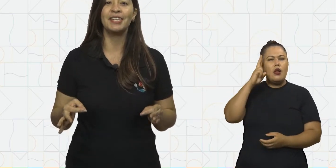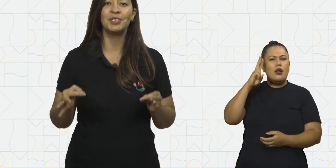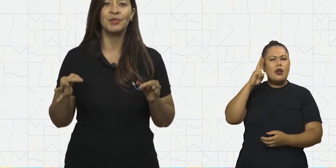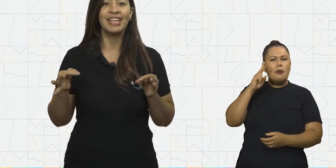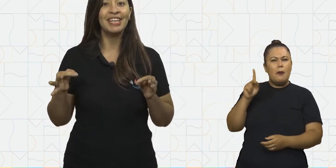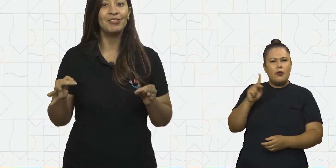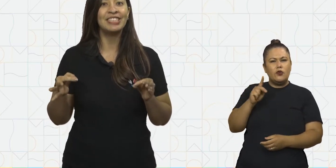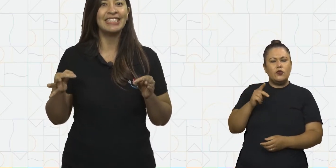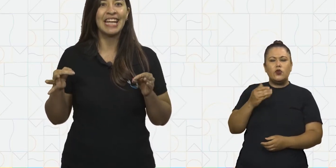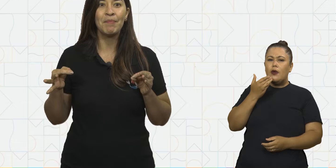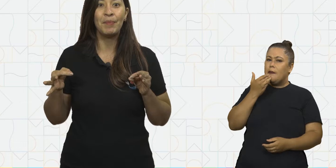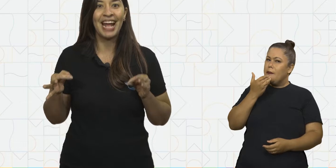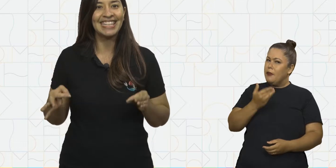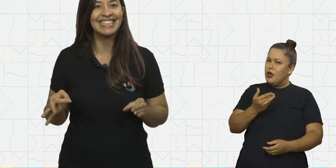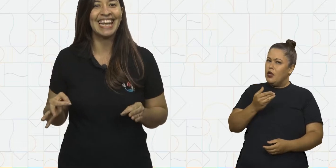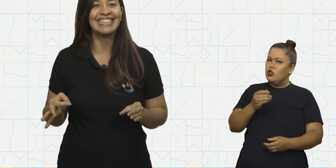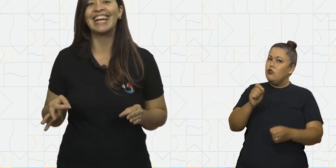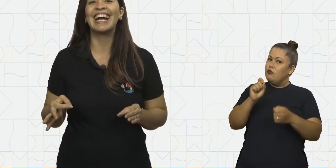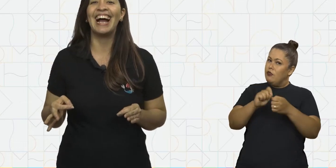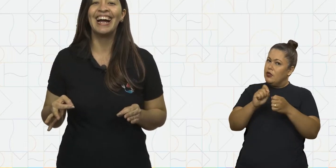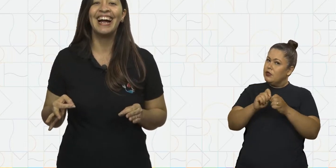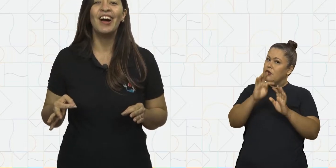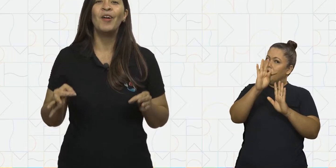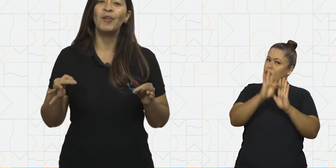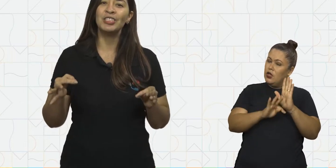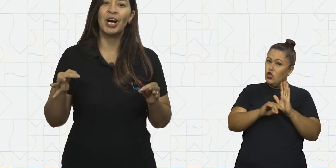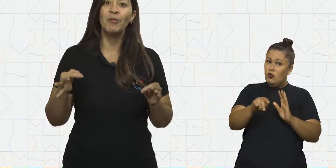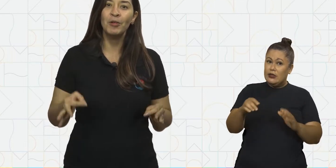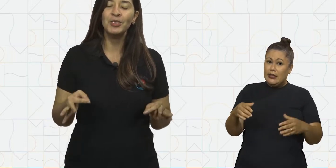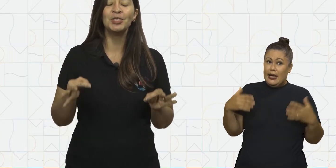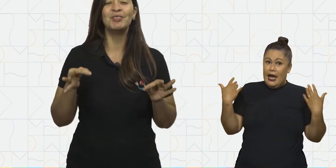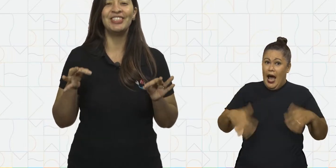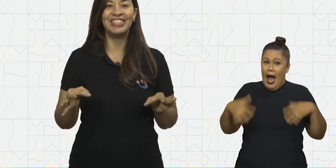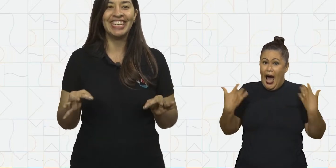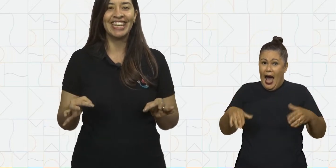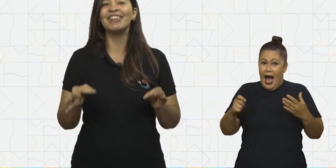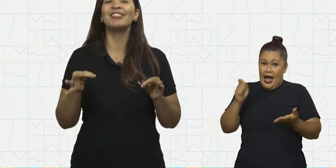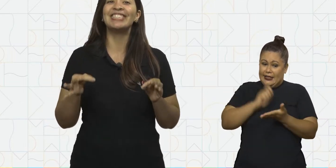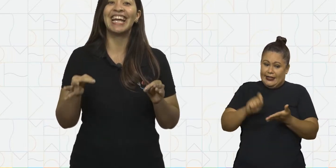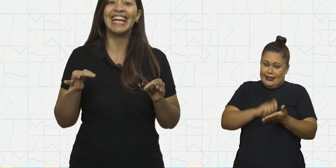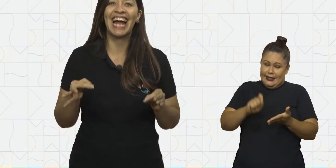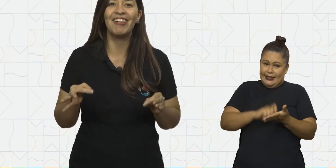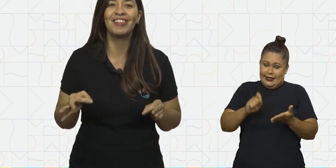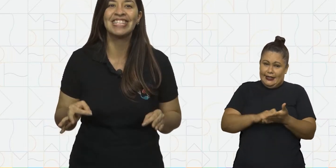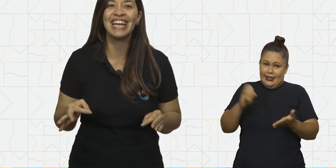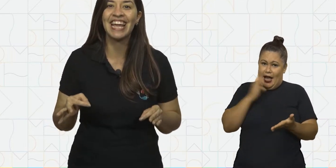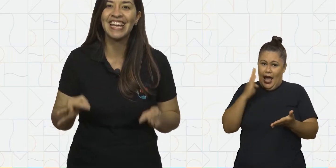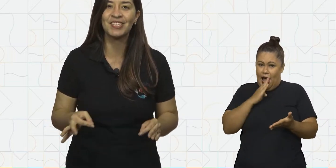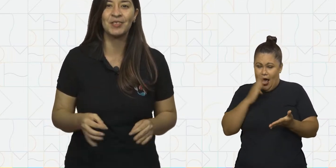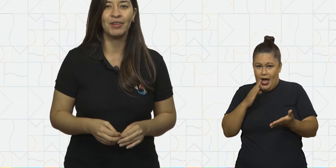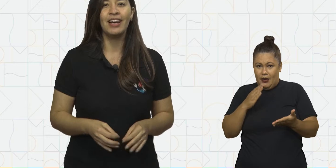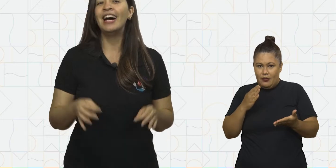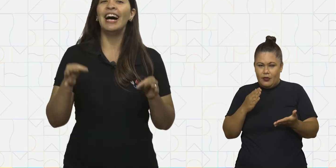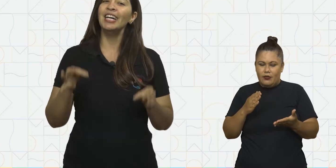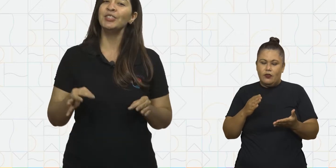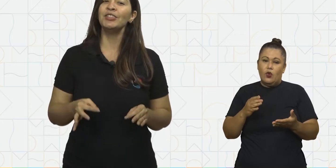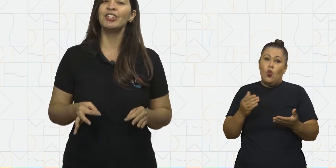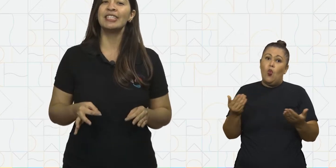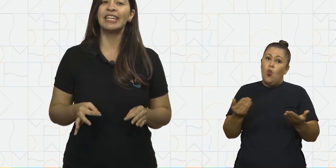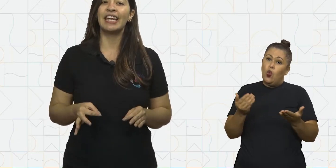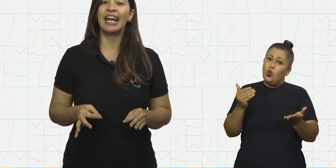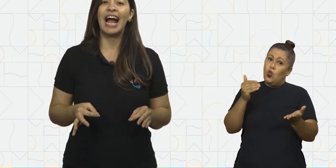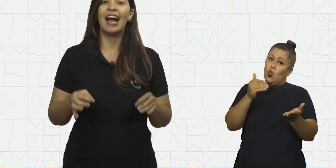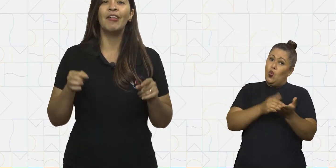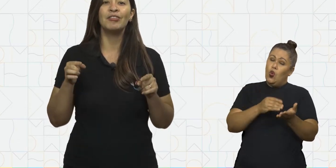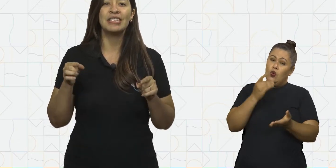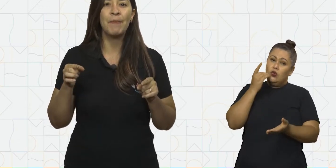de texto e você tem pressa em entregar? Hoje é o último dia que você irá fazer isso. Antes de